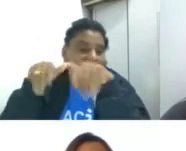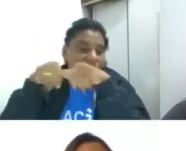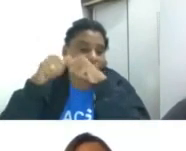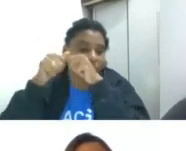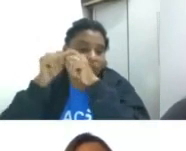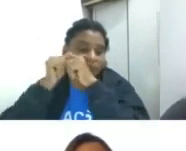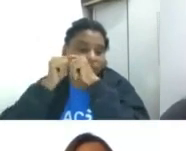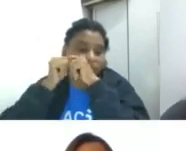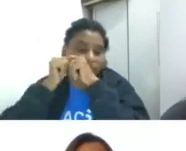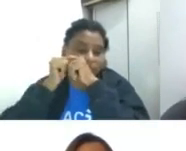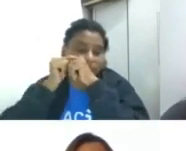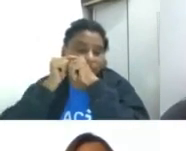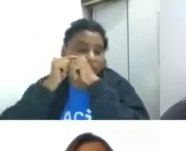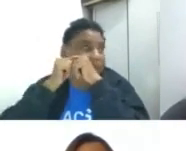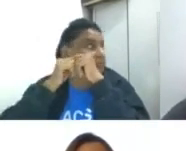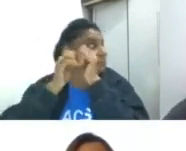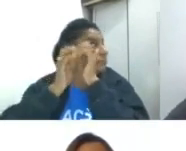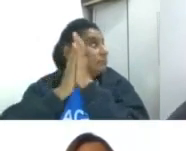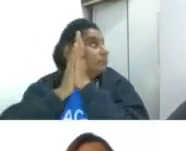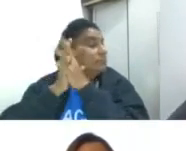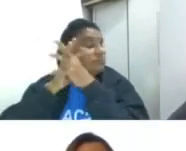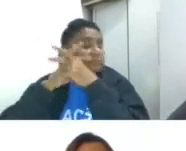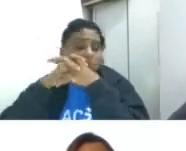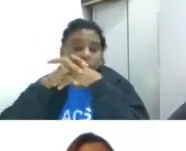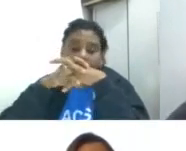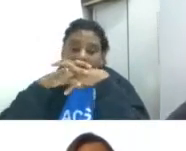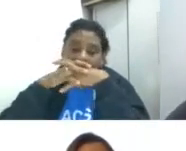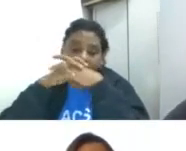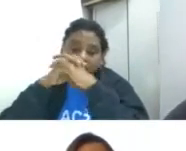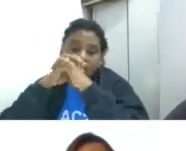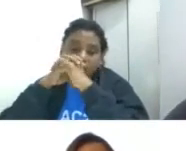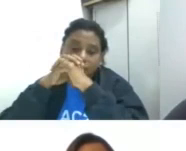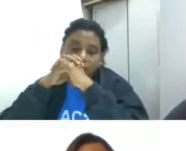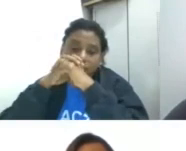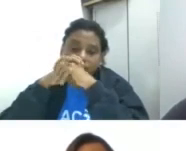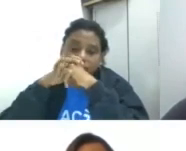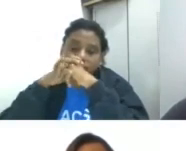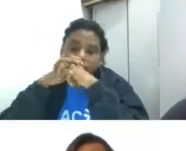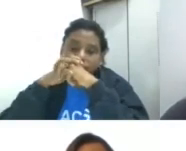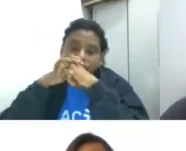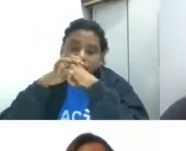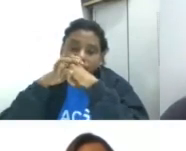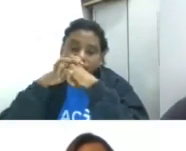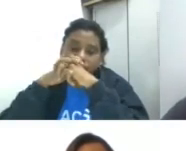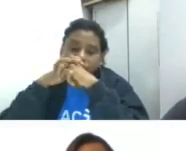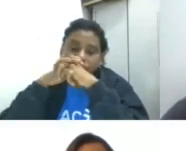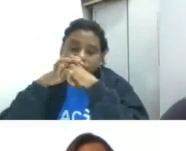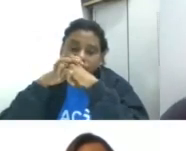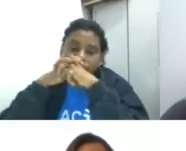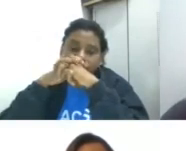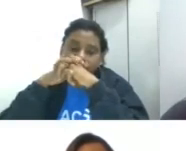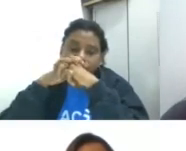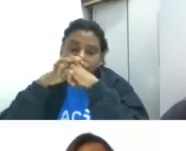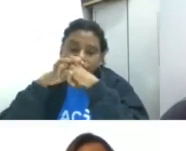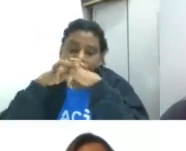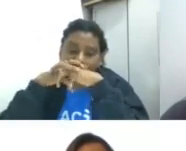paciente ampliar a oferta do tratamento mas que só com a tecnologia de diagnóstico e de tratamento não é o suficiente para